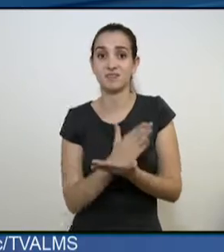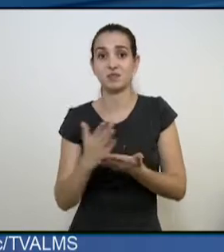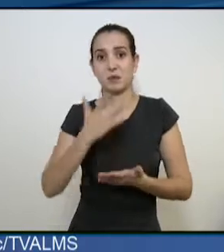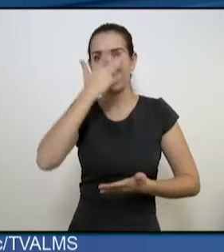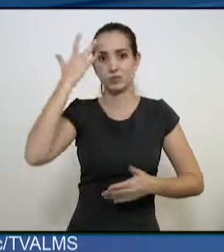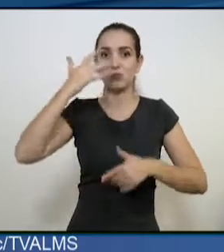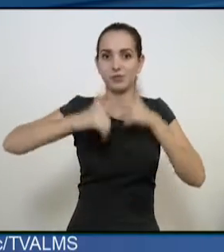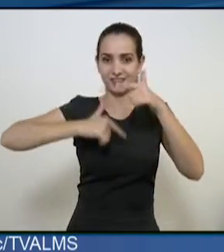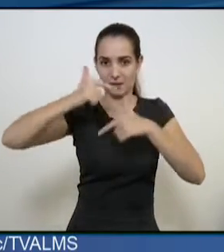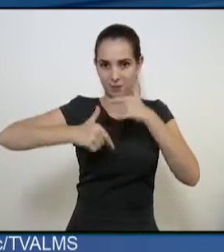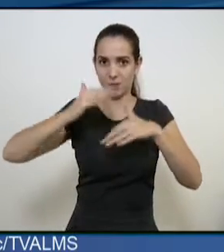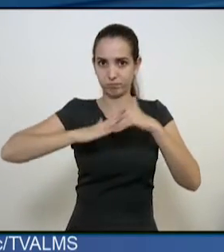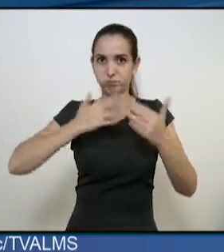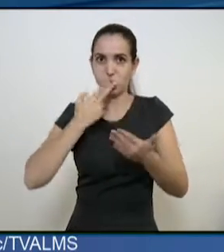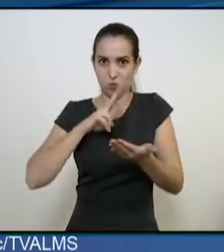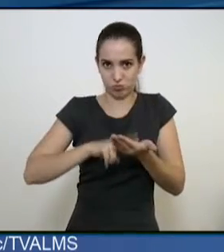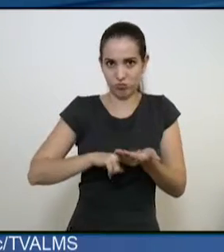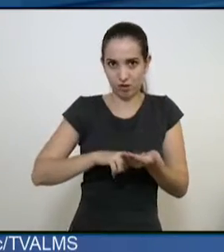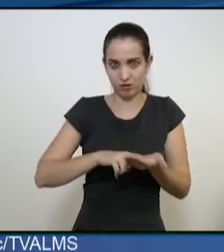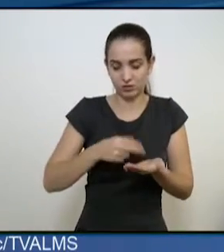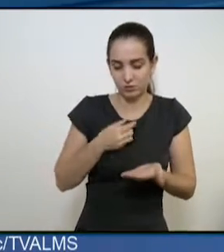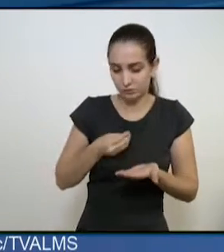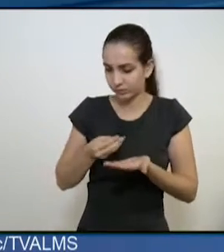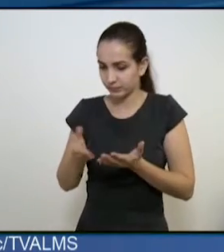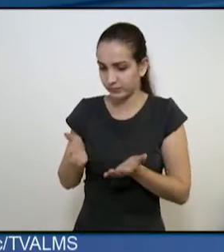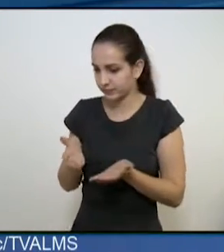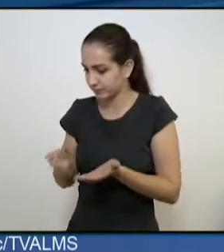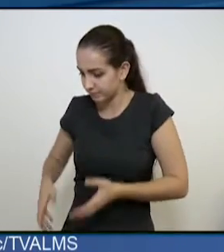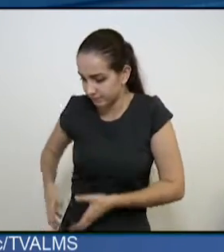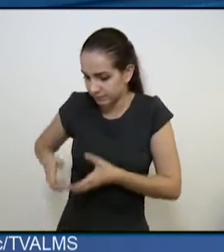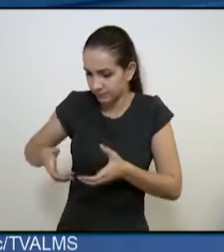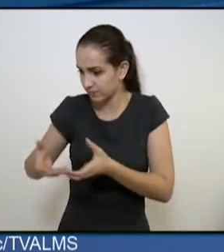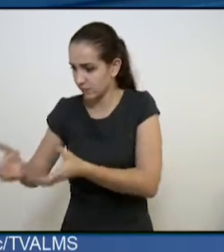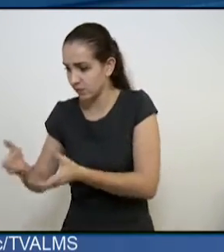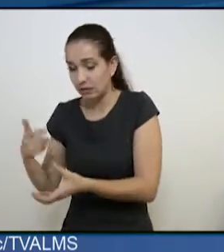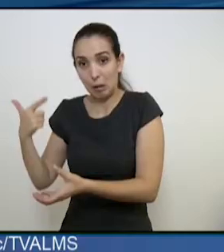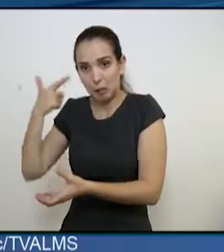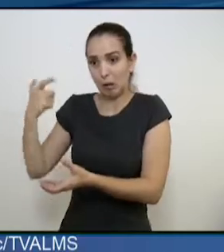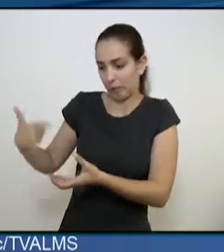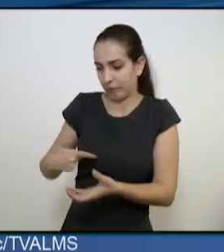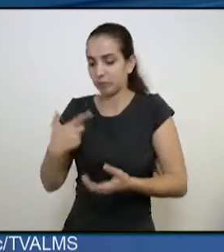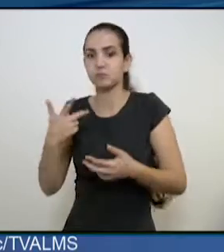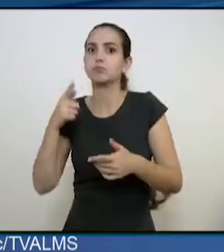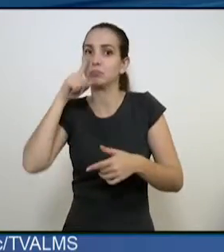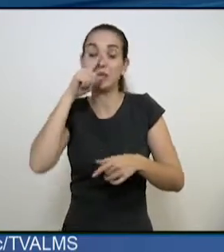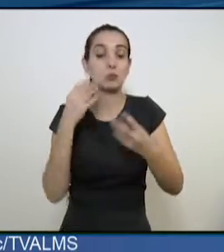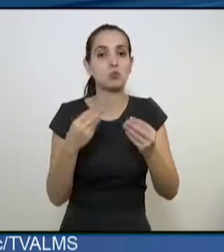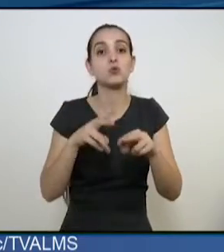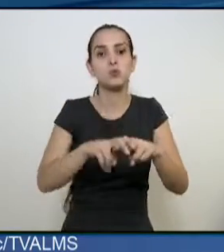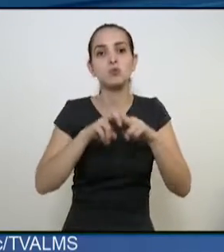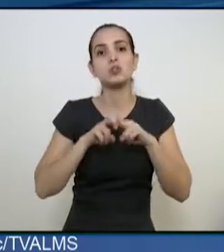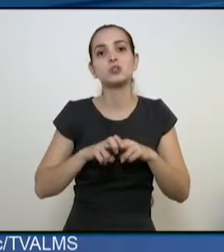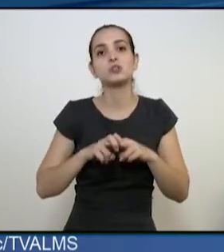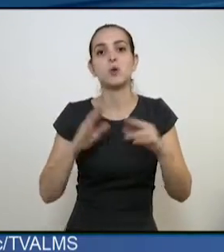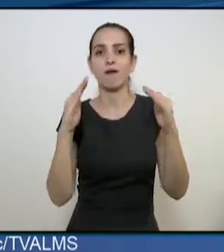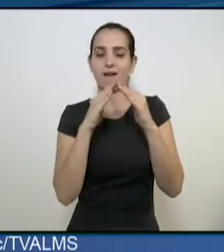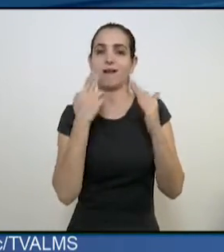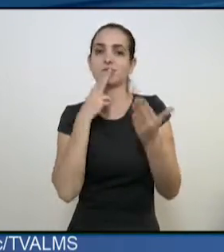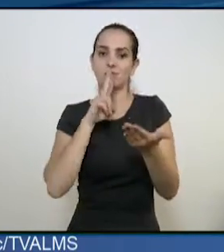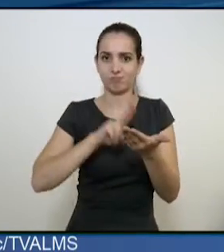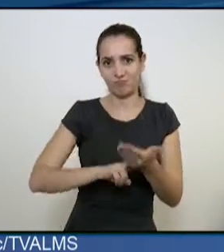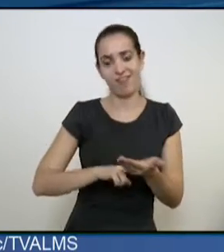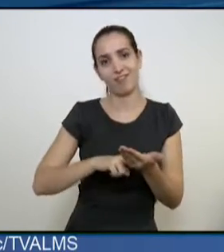do correio ser morto para pegar uma encomenda. Então, o que fizeram os Correios? Ontem